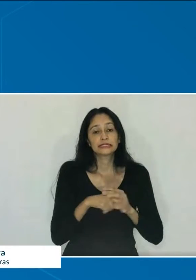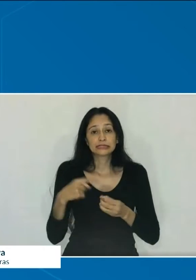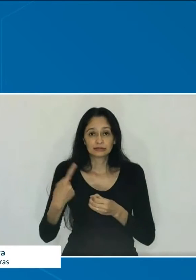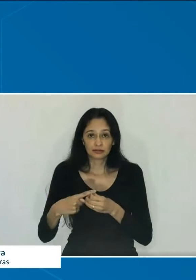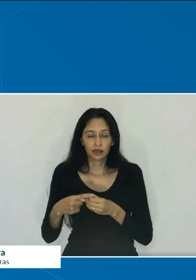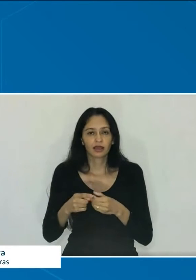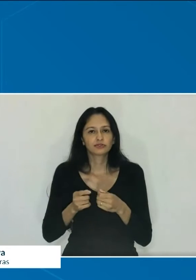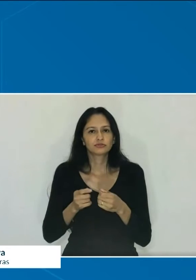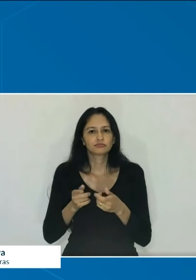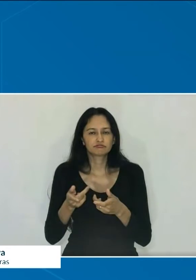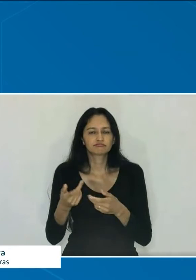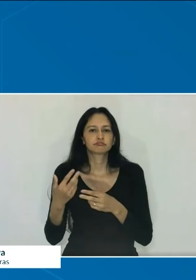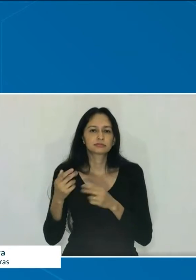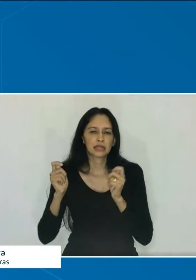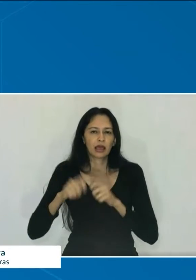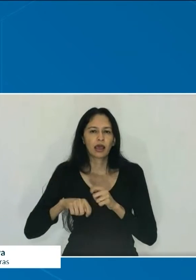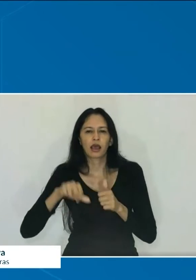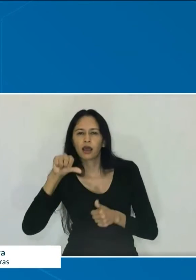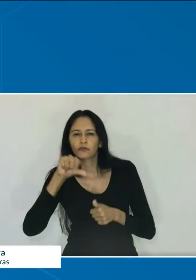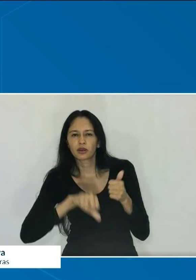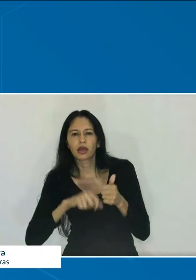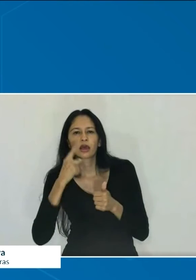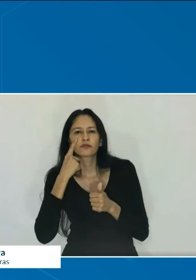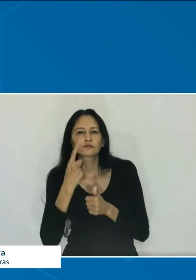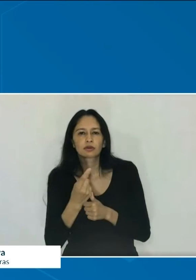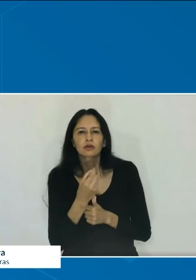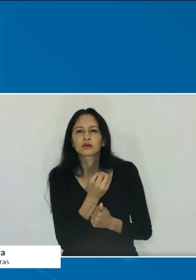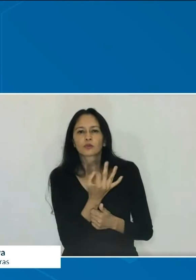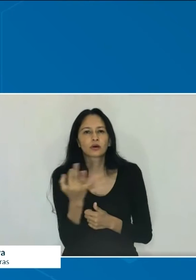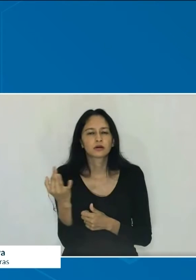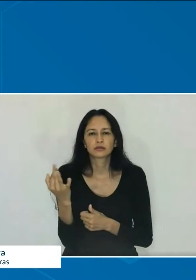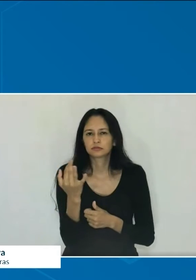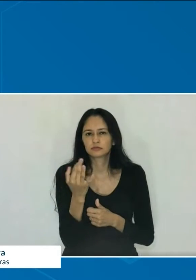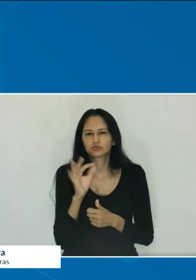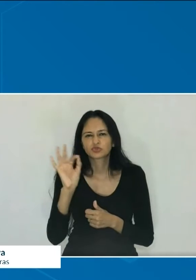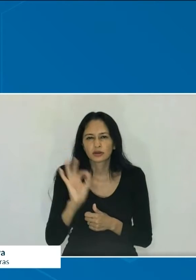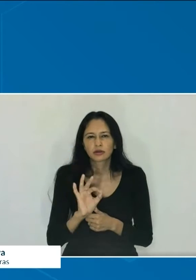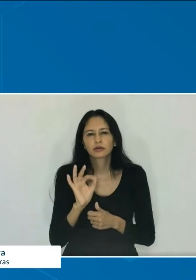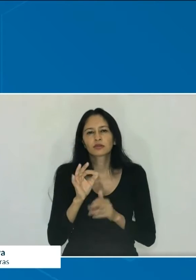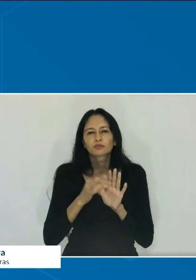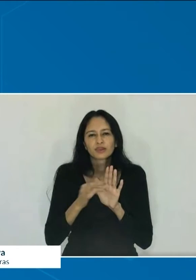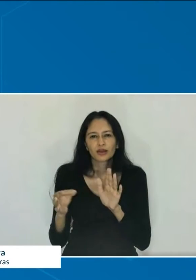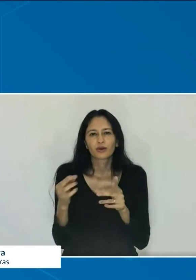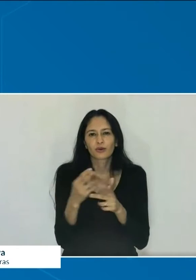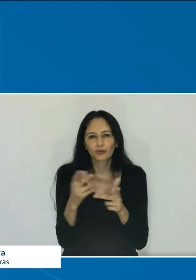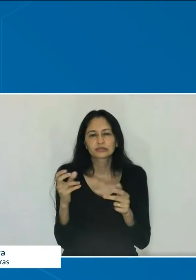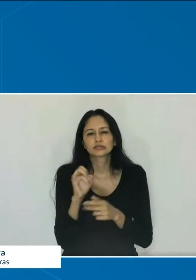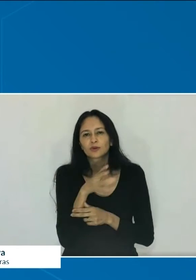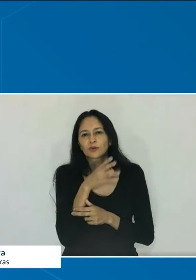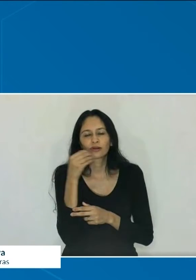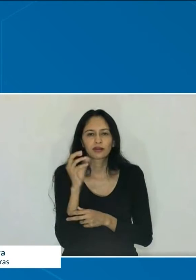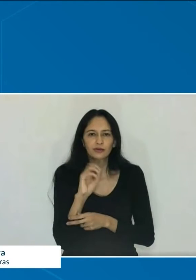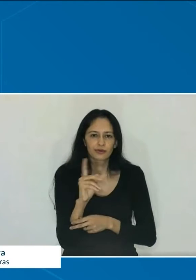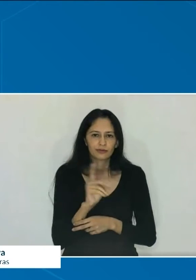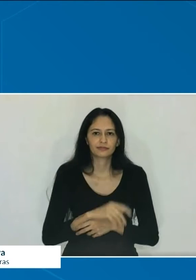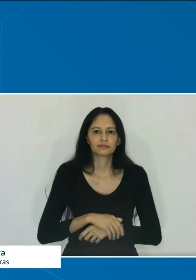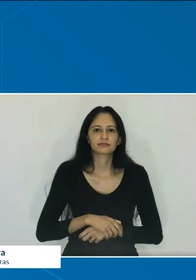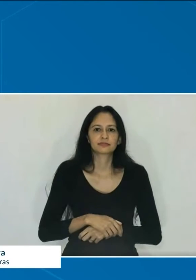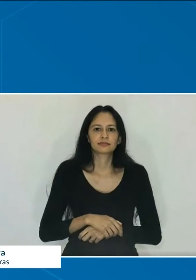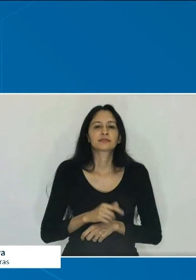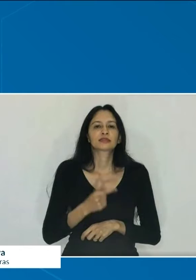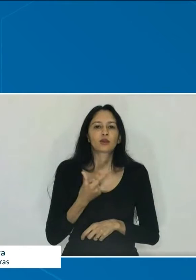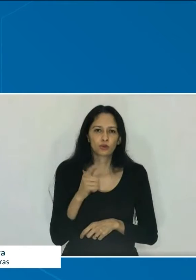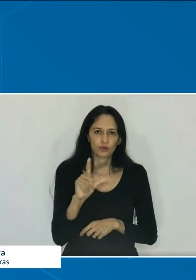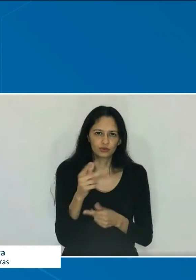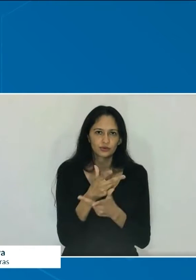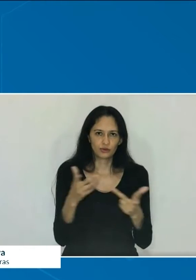municipal, pode avaliar um desses aspectos de qualidade em relação ao transporte público. Uma outra questão também, né, Poliana,